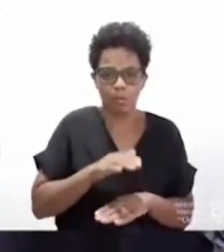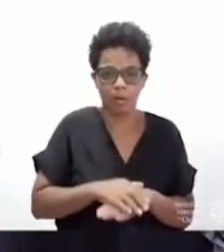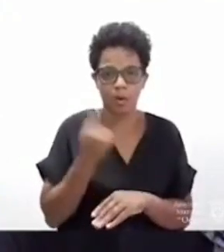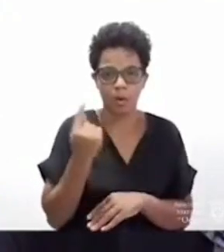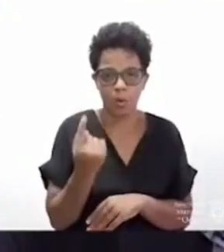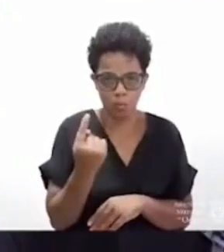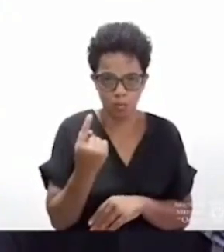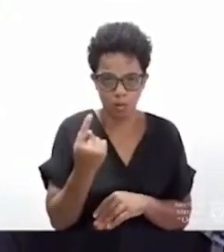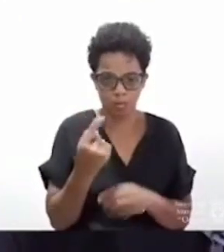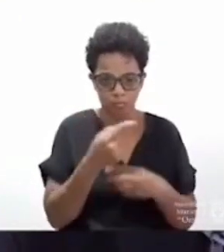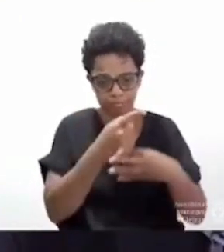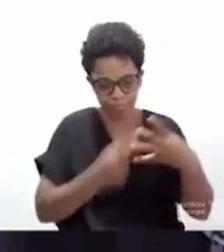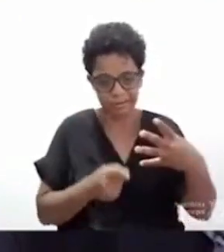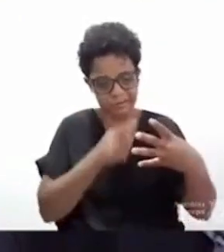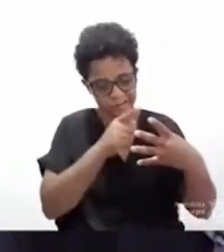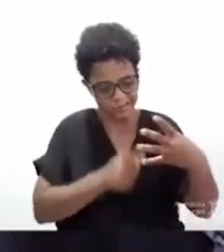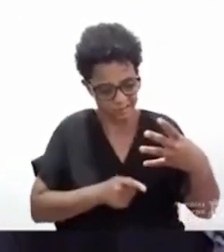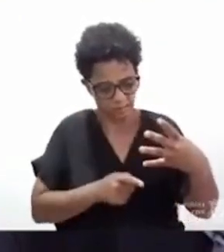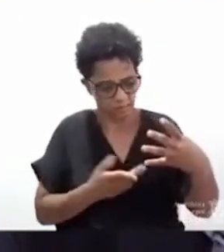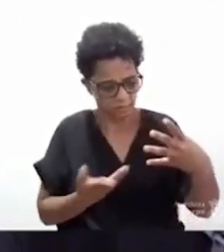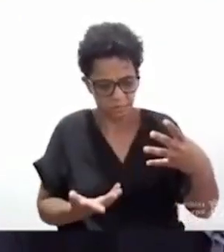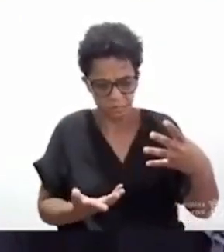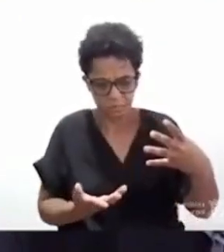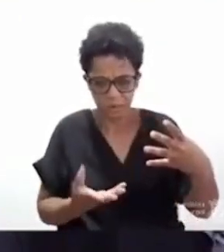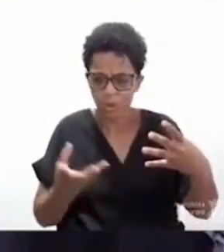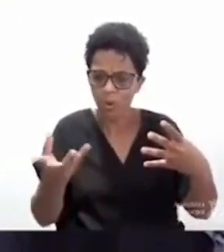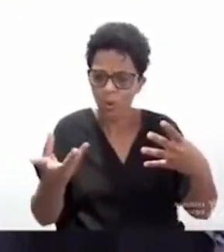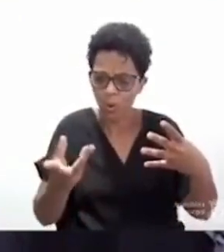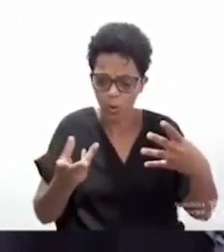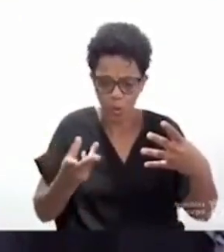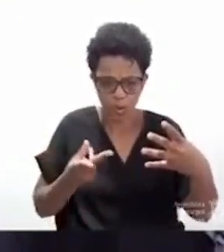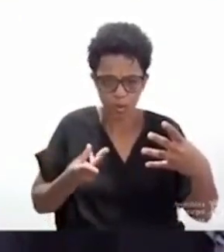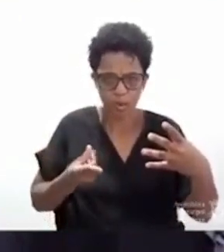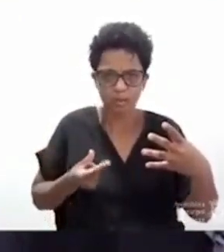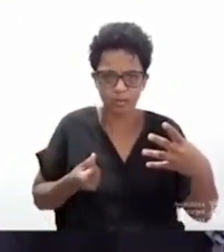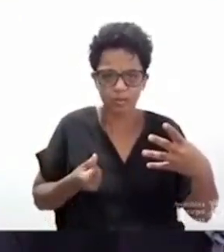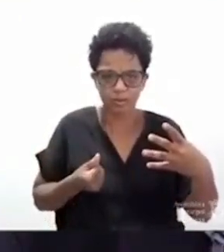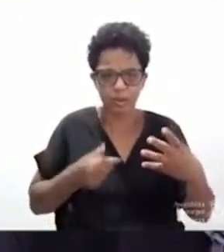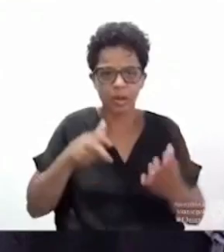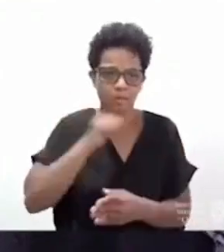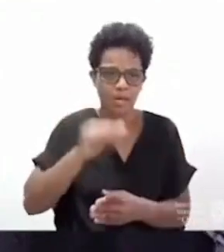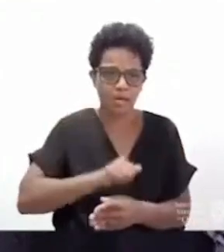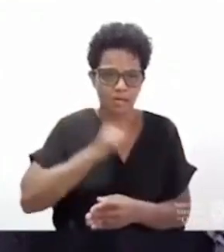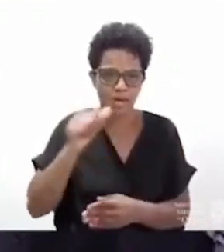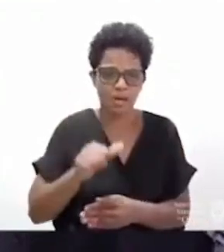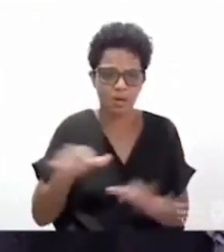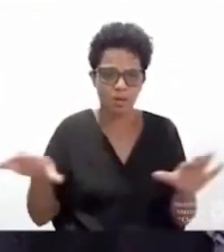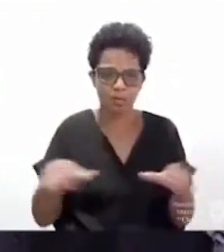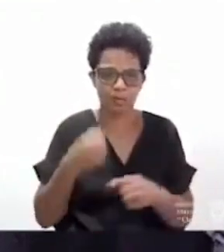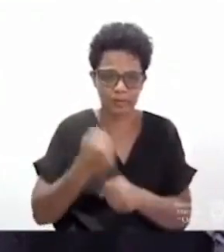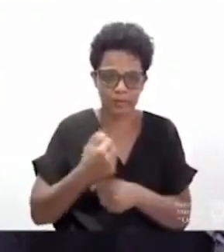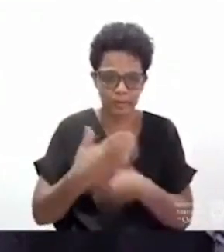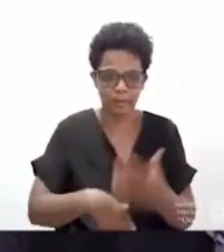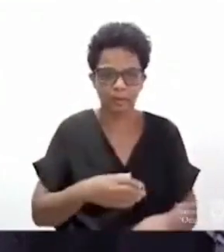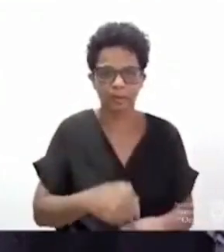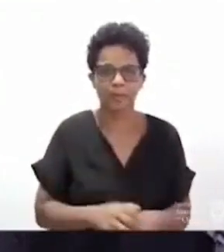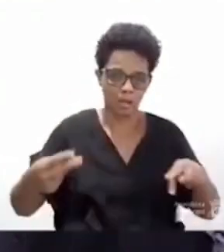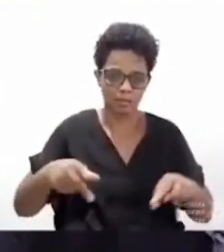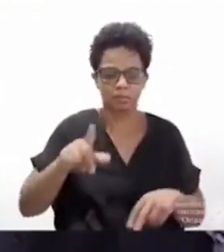participadas não viu sequer as suas contas ainda aprovadas no Executivo. Como é que os serviços da